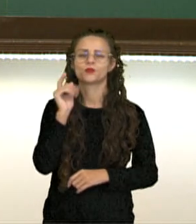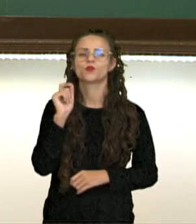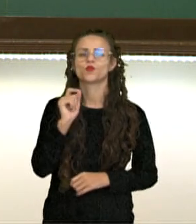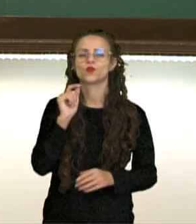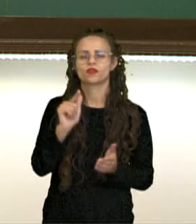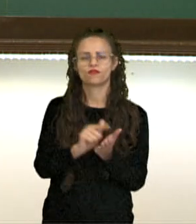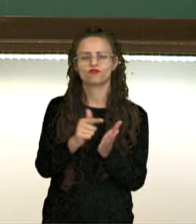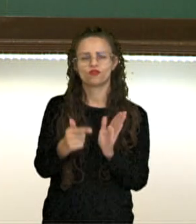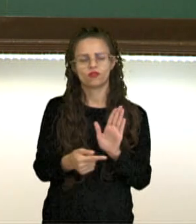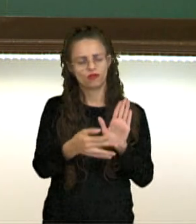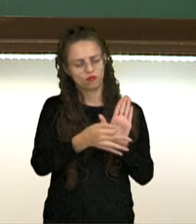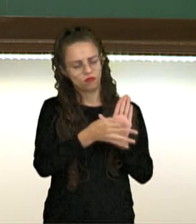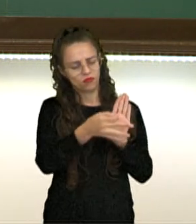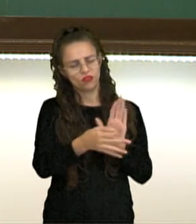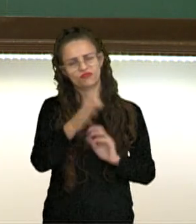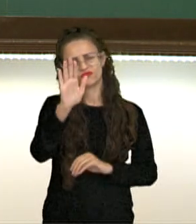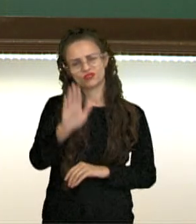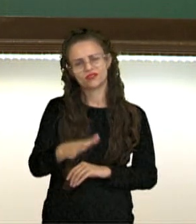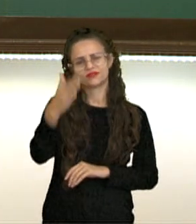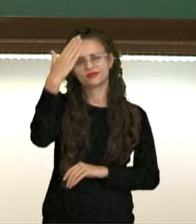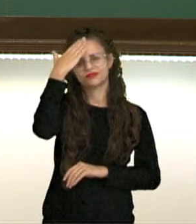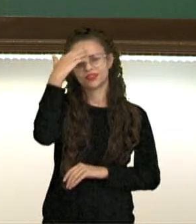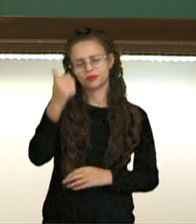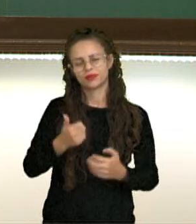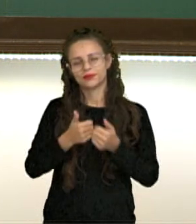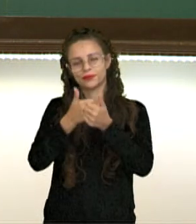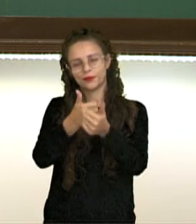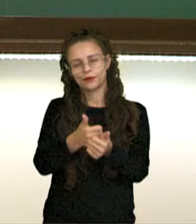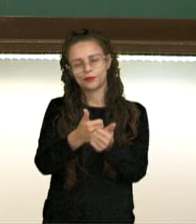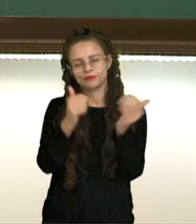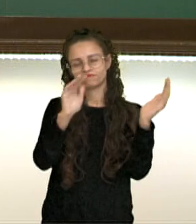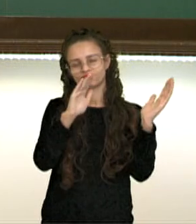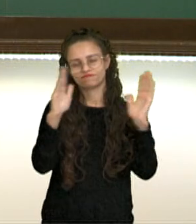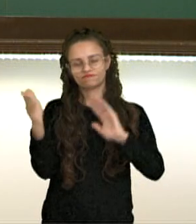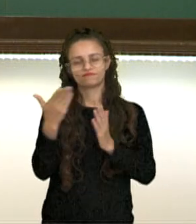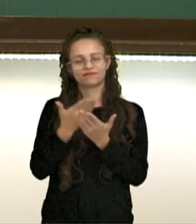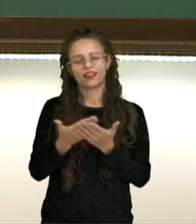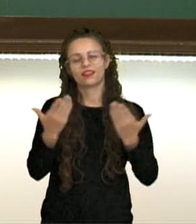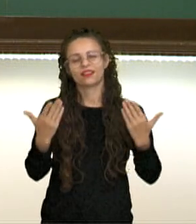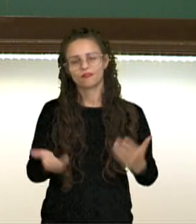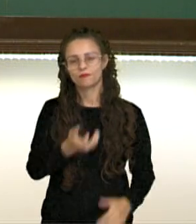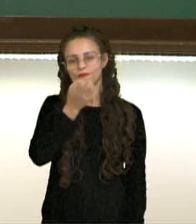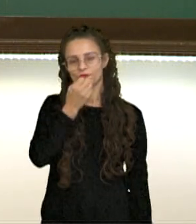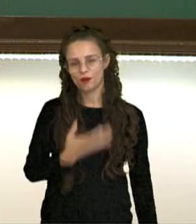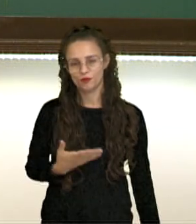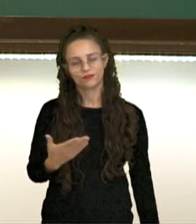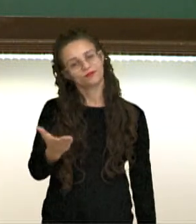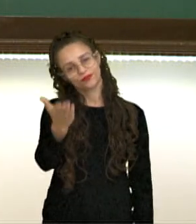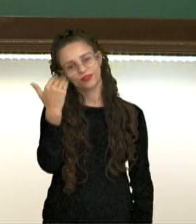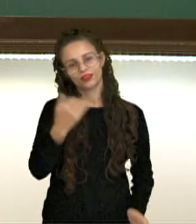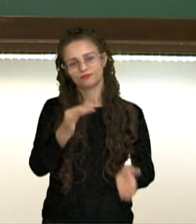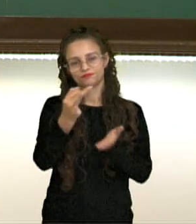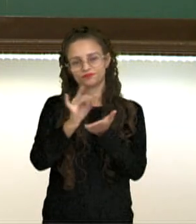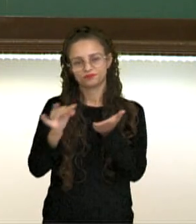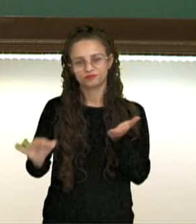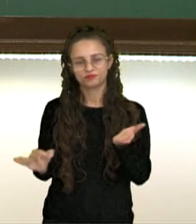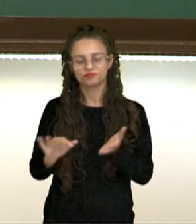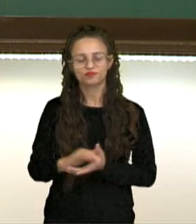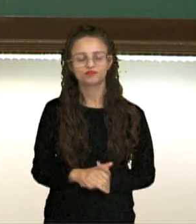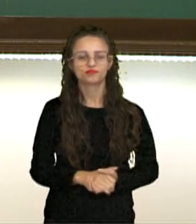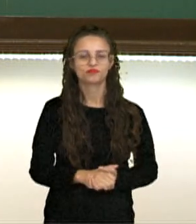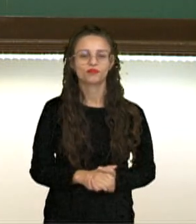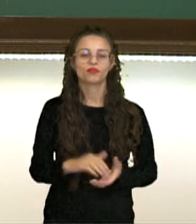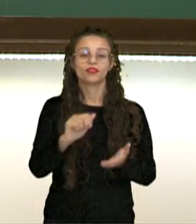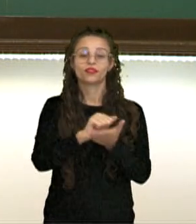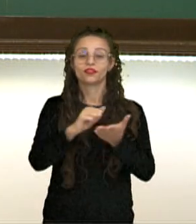de tudo, está acompanhando nossa aula, muito leve, muito boa. Vamos gabaritar o exercício então.